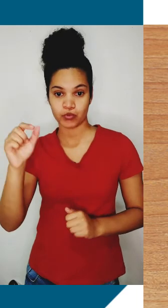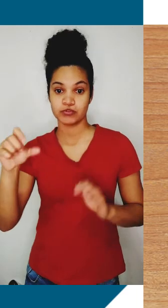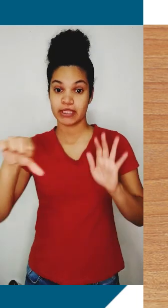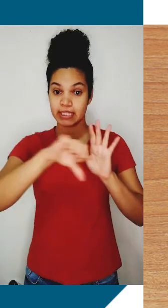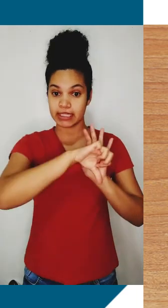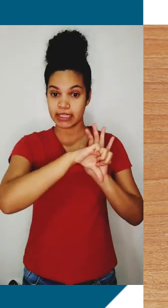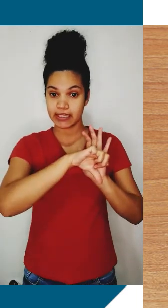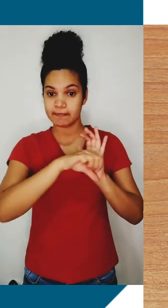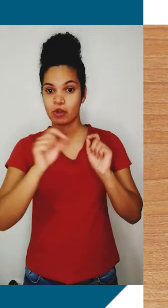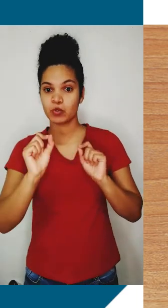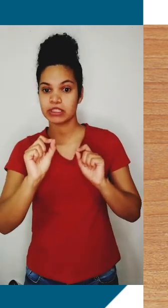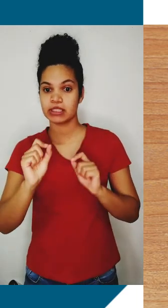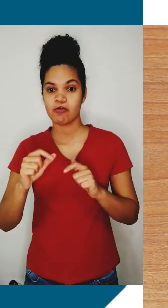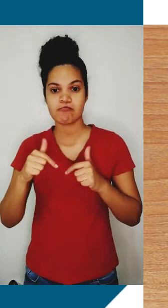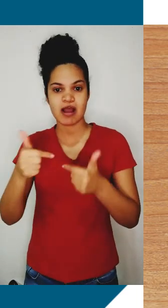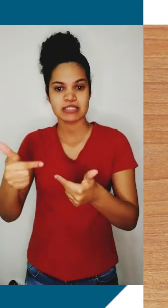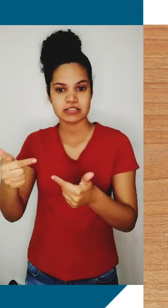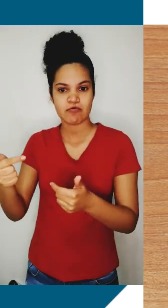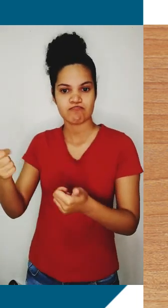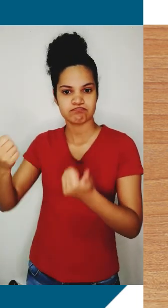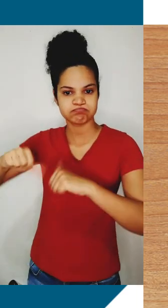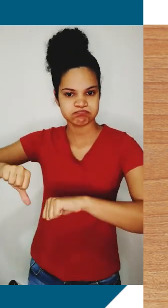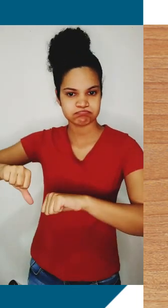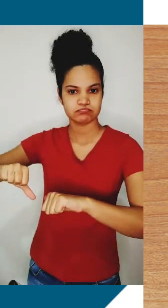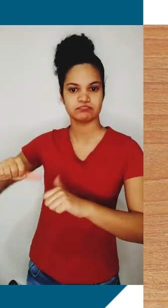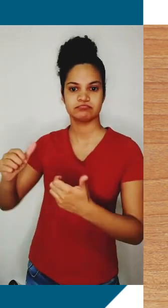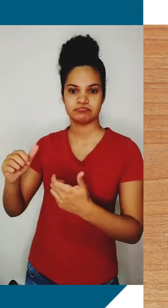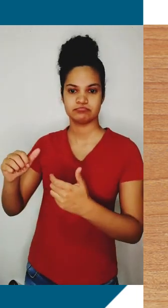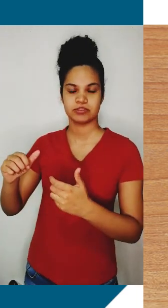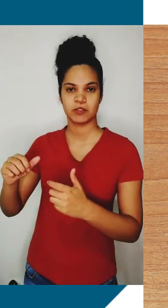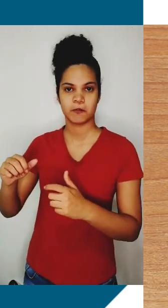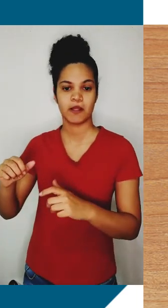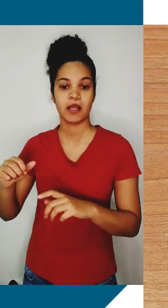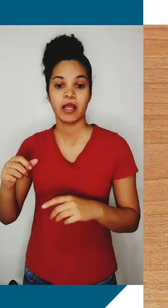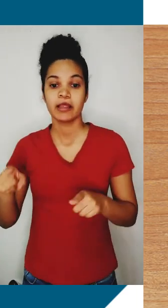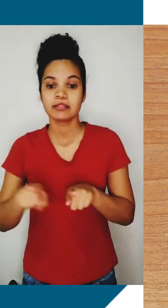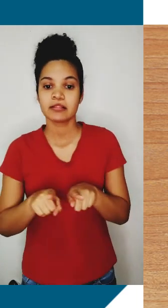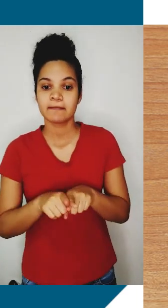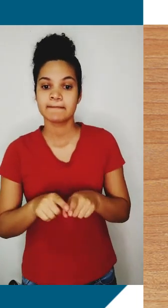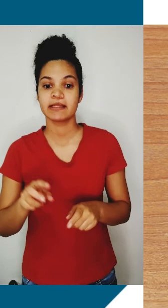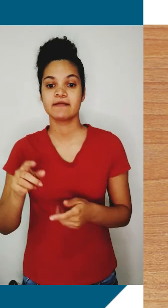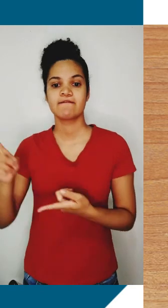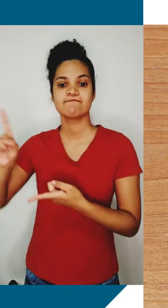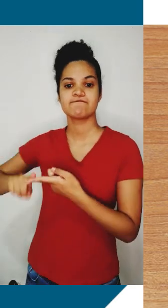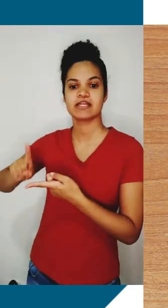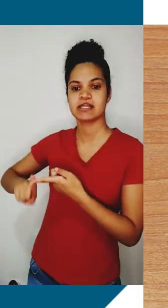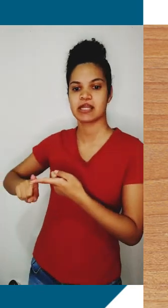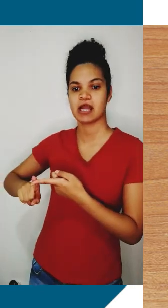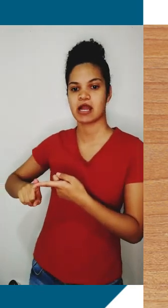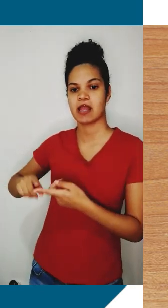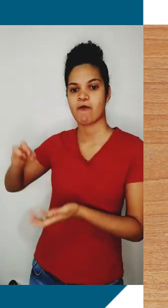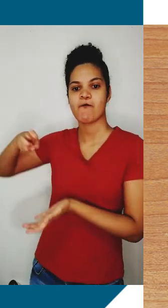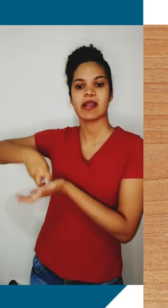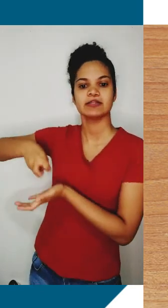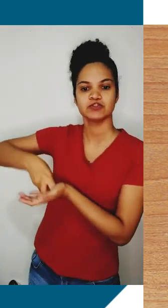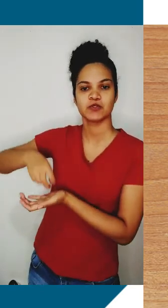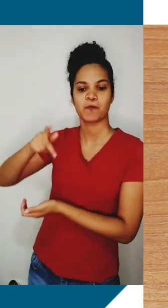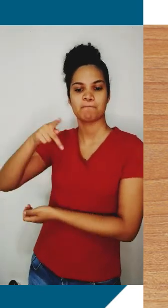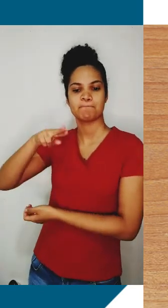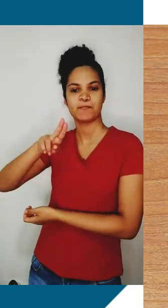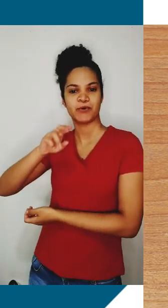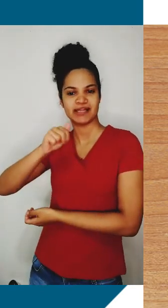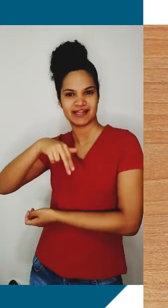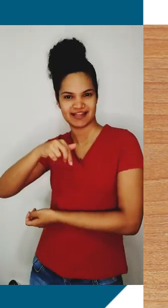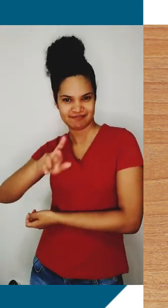vingar, ou seja, castigar, punir. Então, o tema pergunta se é justificável, se pode